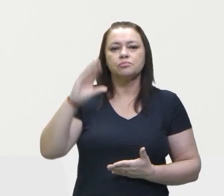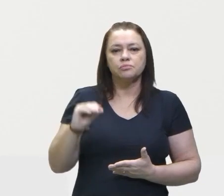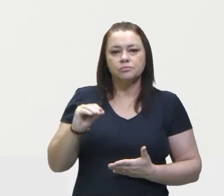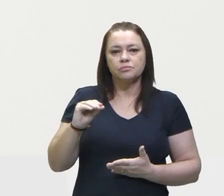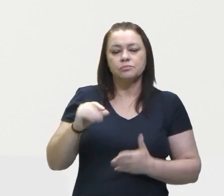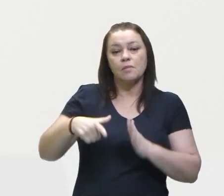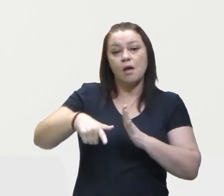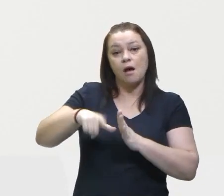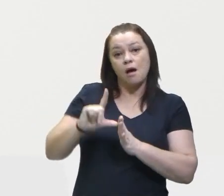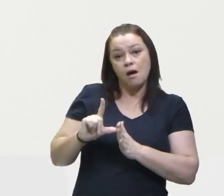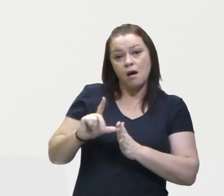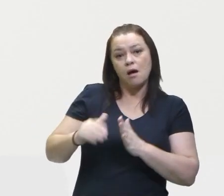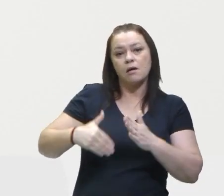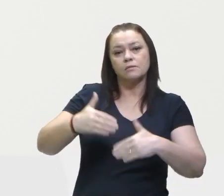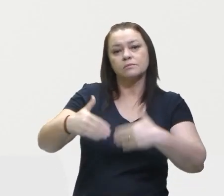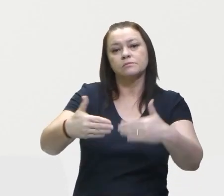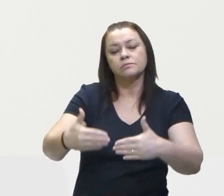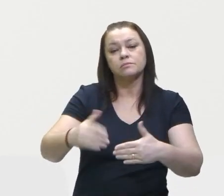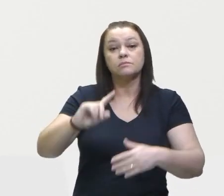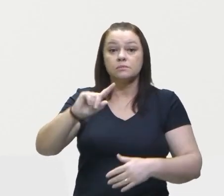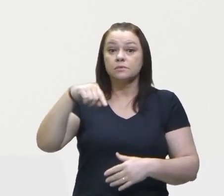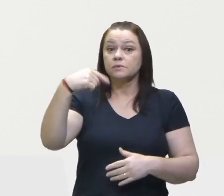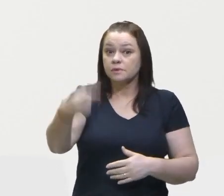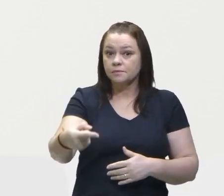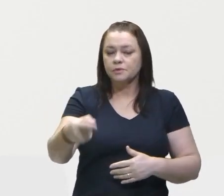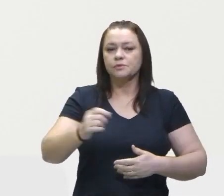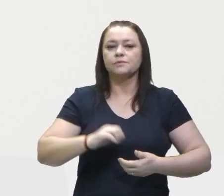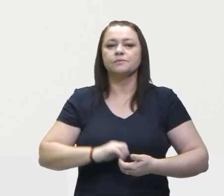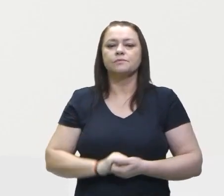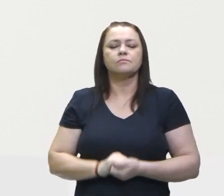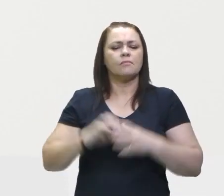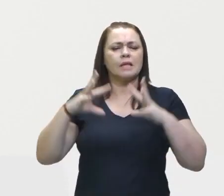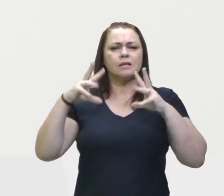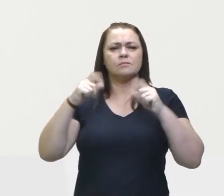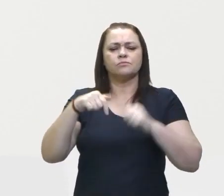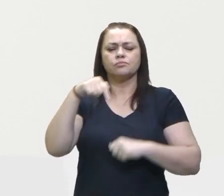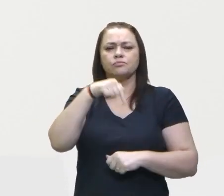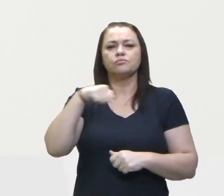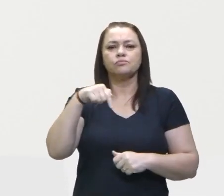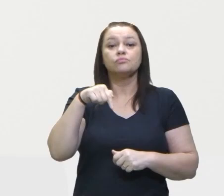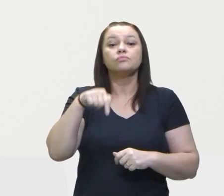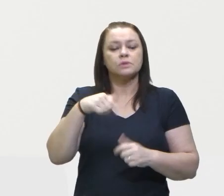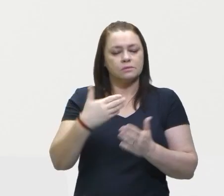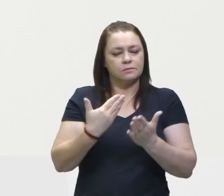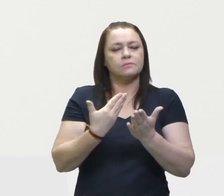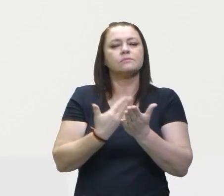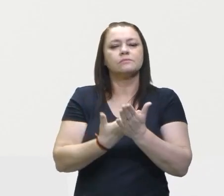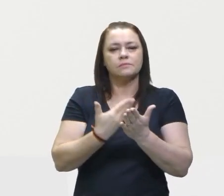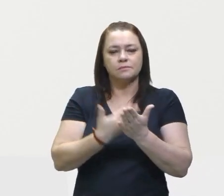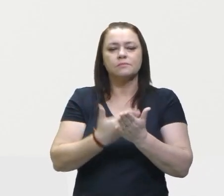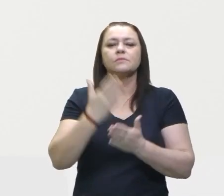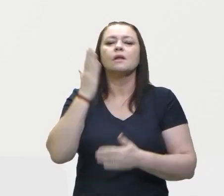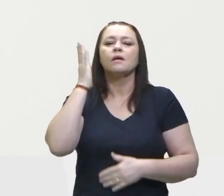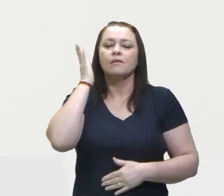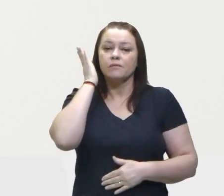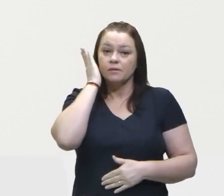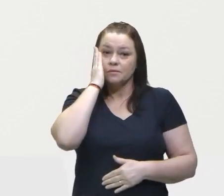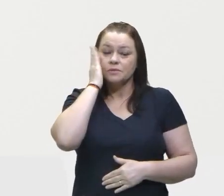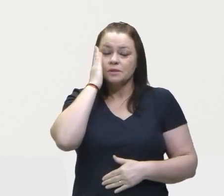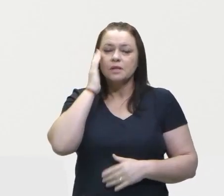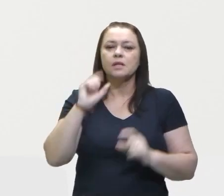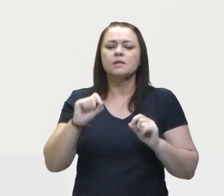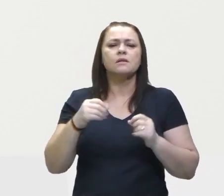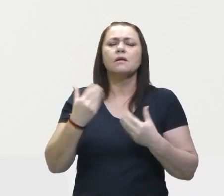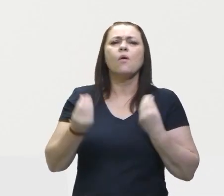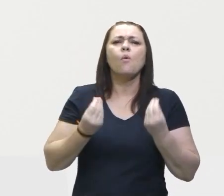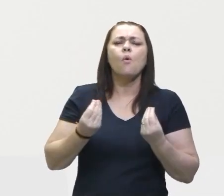noite, antes, durante, depois. Tudo isso vamos estudar, vamos entender quando foi